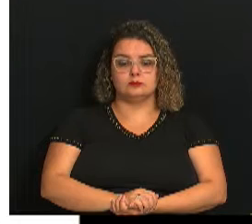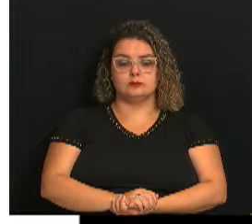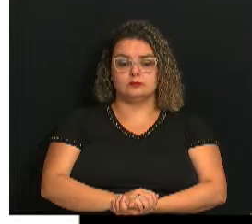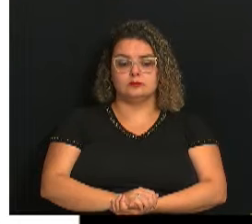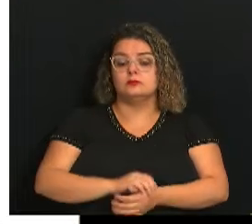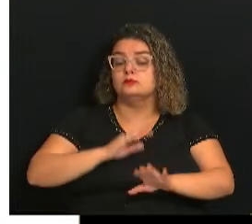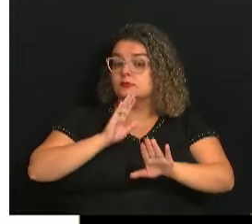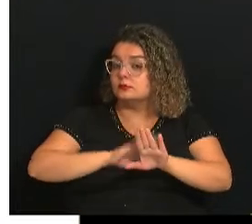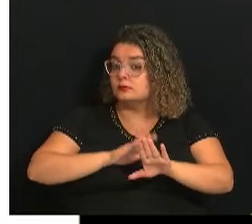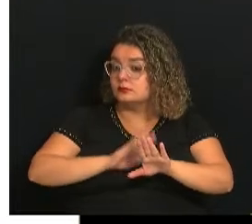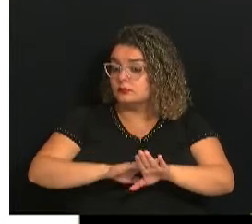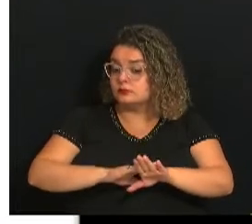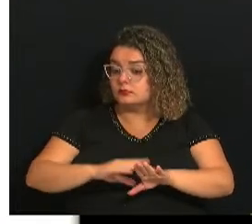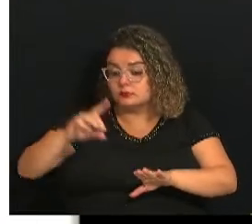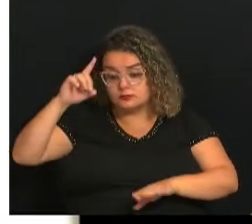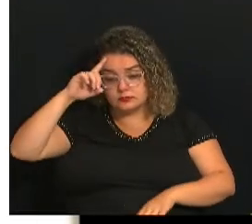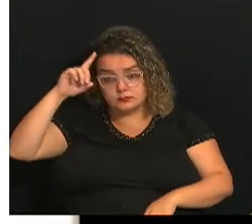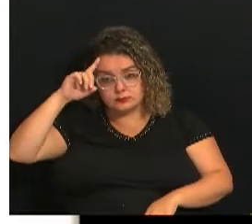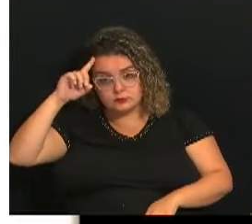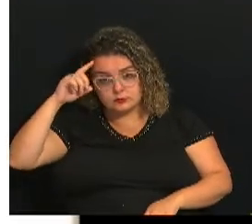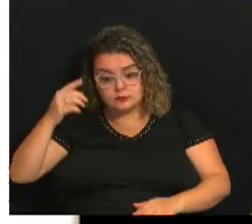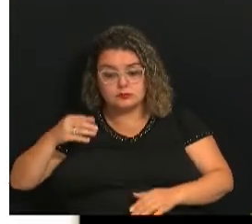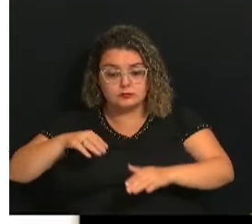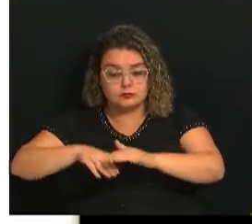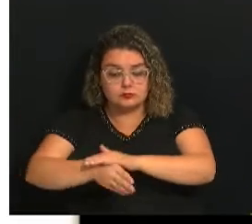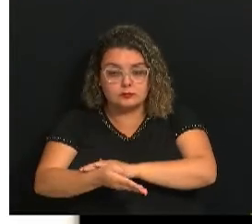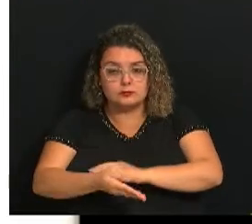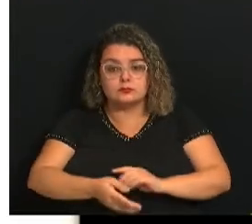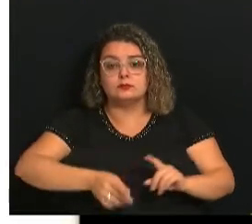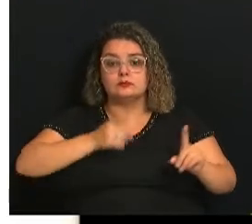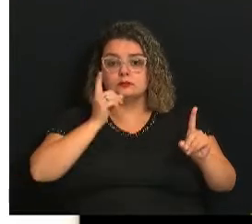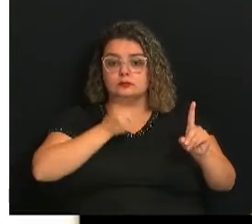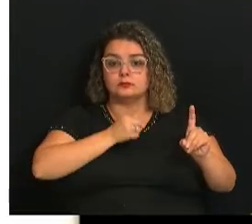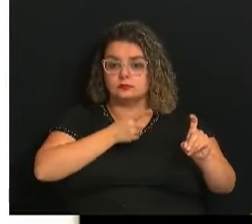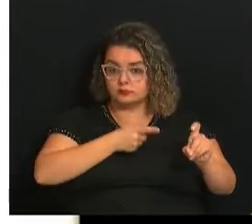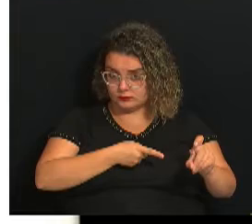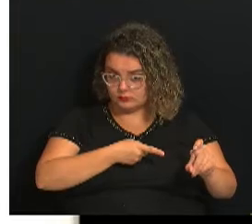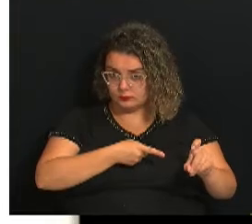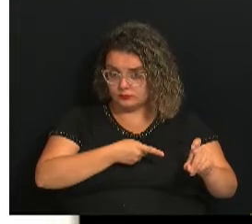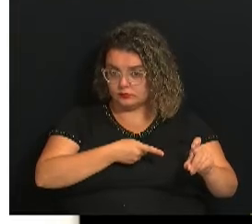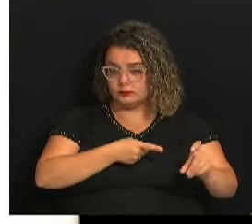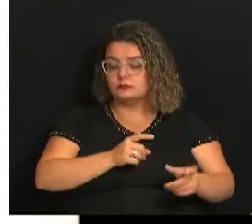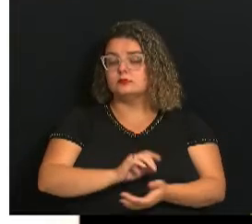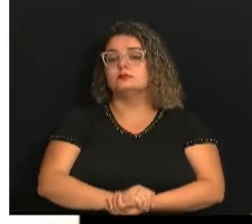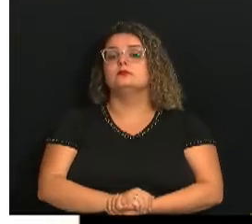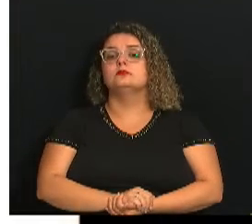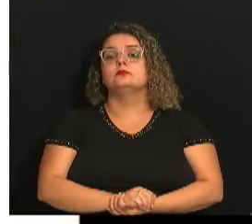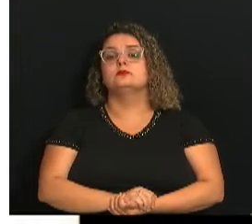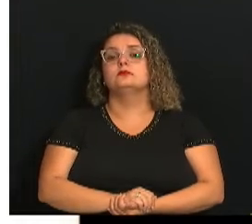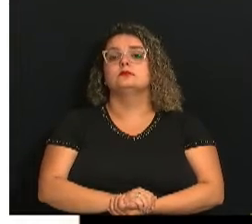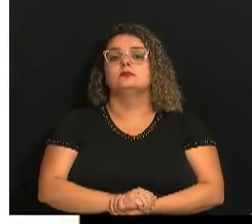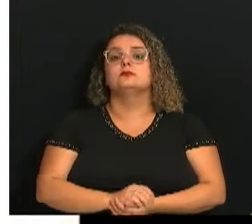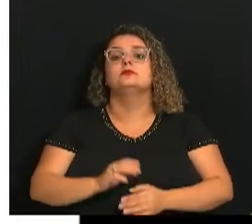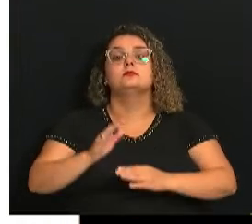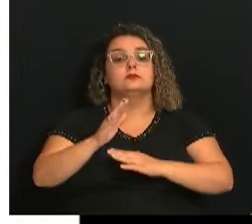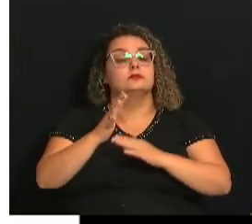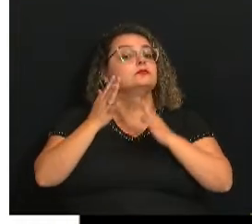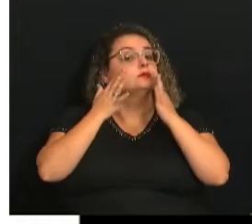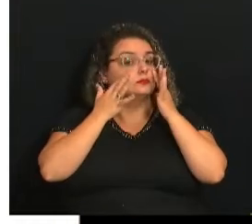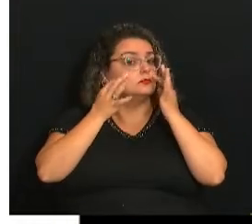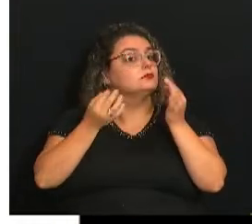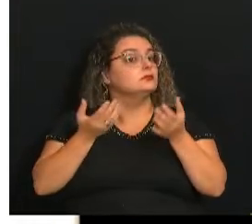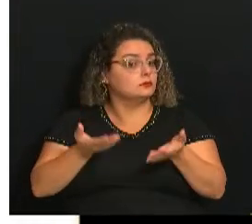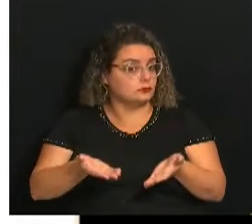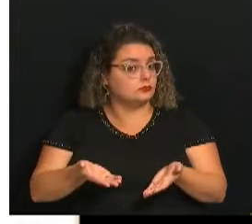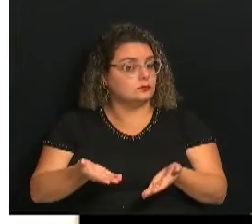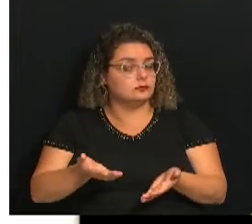Eu acho que isso é extremamente importante que a Câmara Municipal e essa comissão tenham uma atenção para isso. E para